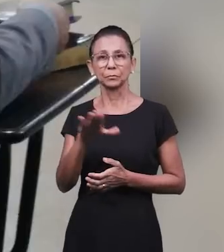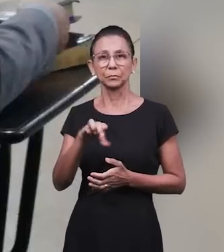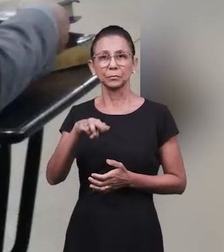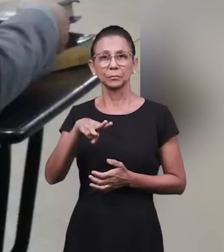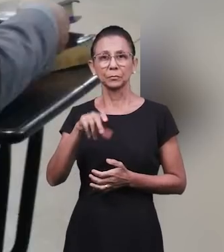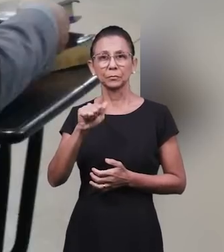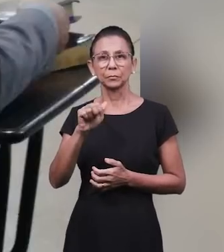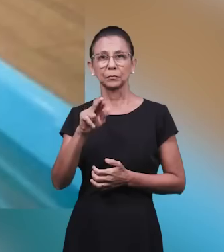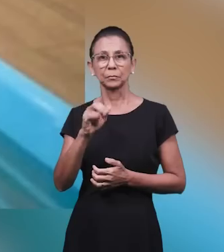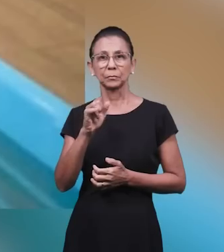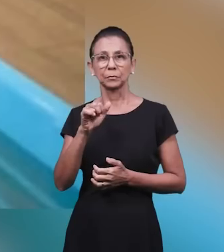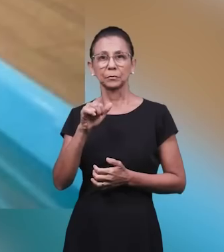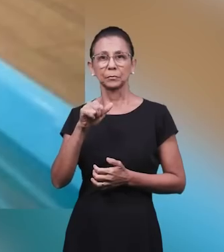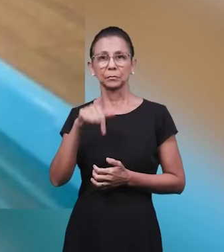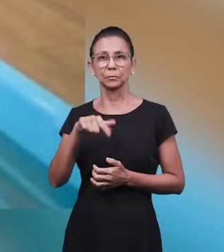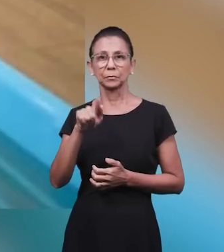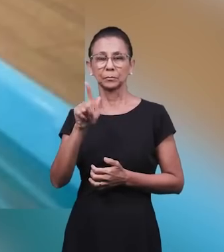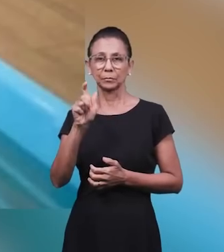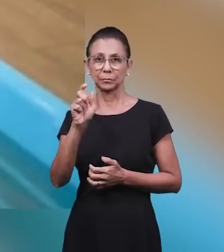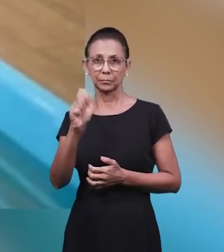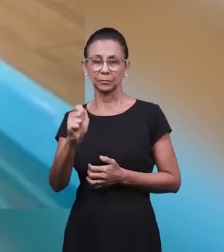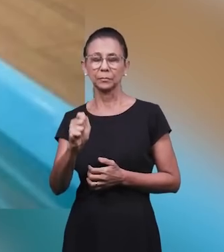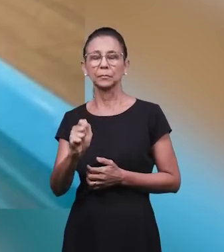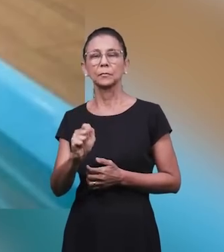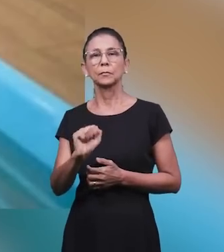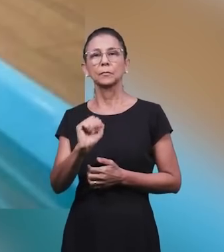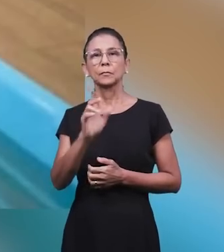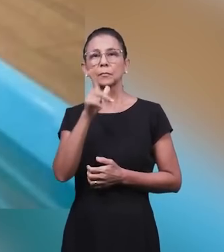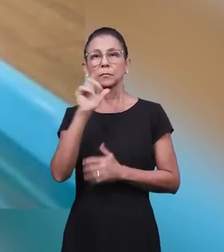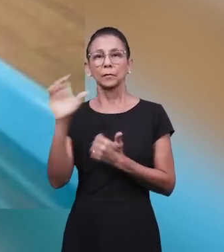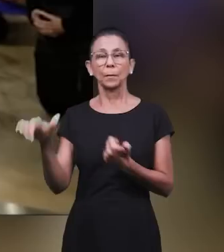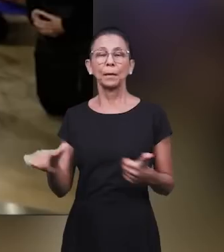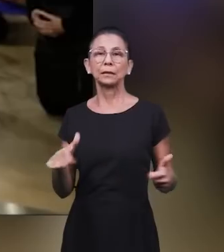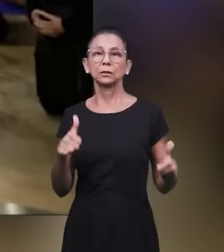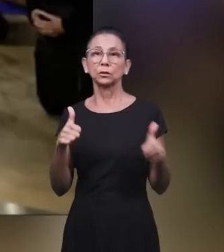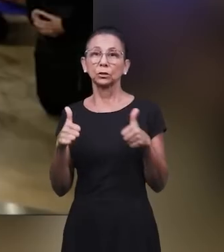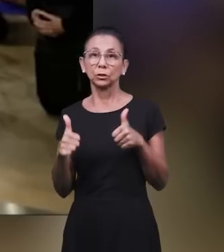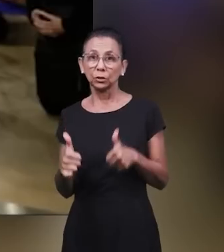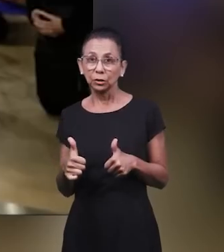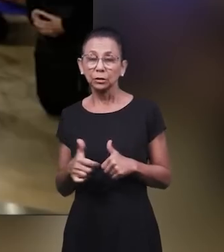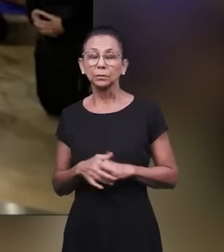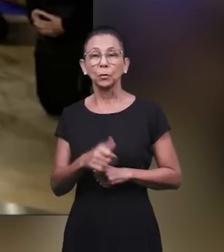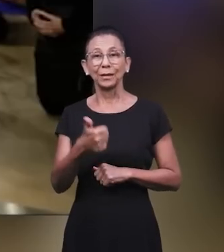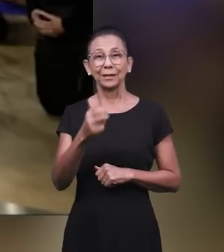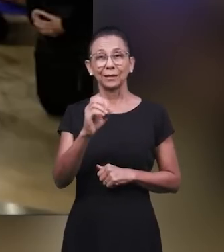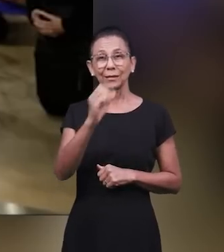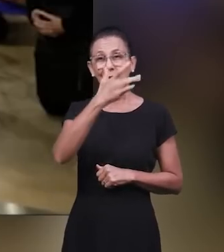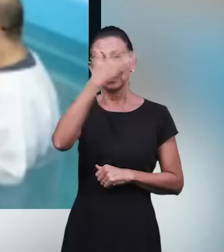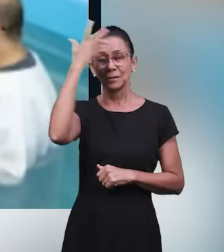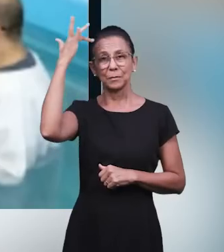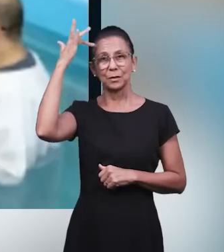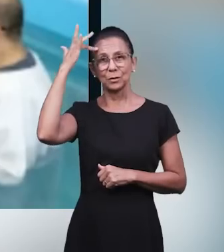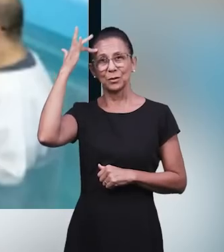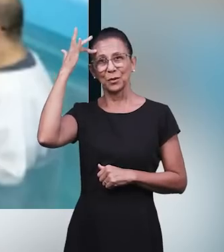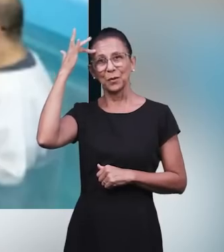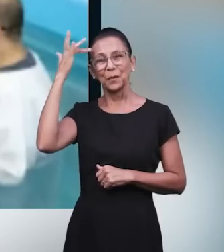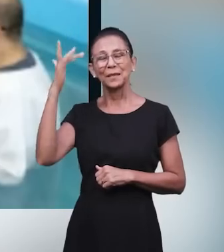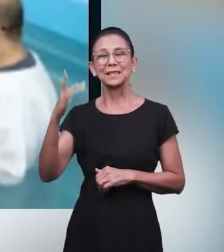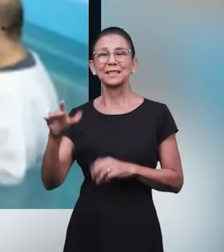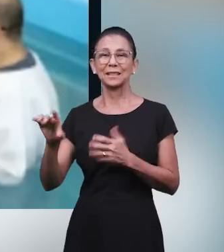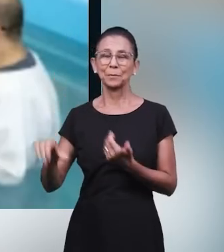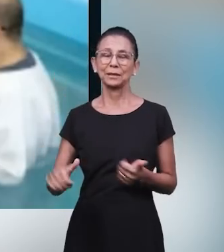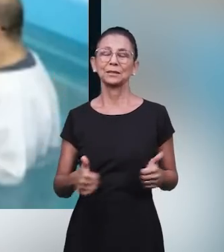foi feito um batismo com as igrejas da área. Pastor Emerson nos passou que 10 irmãos desceram as águas e houve a ceia